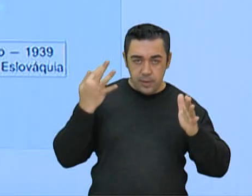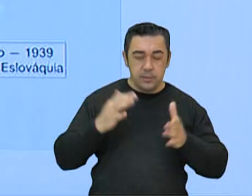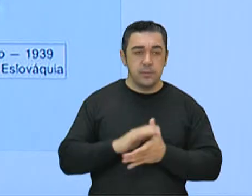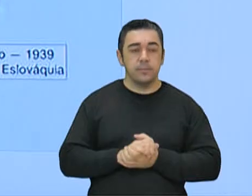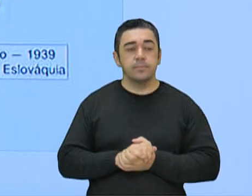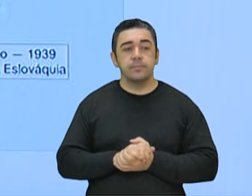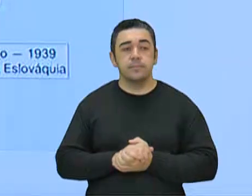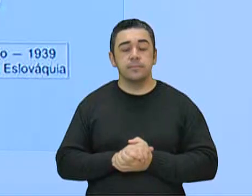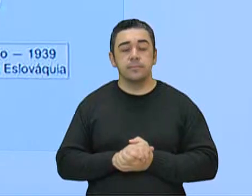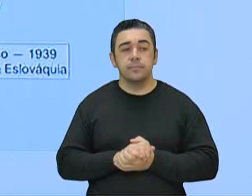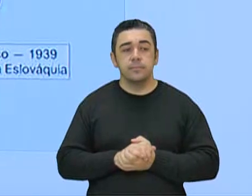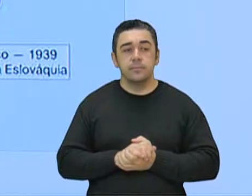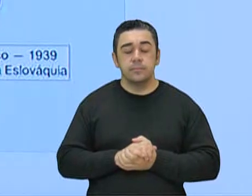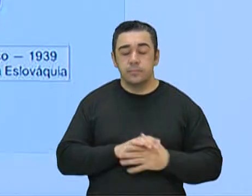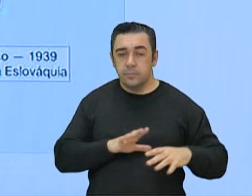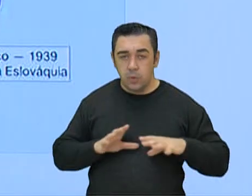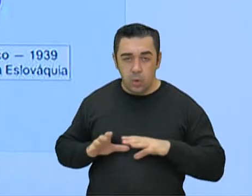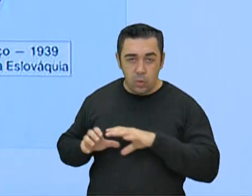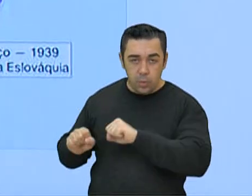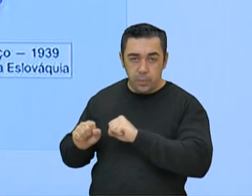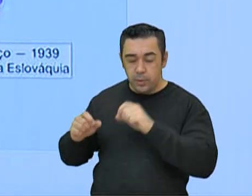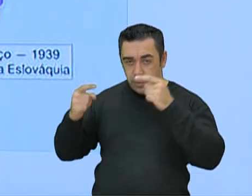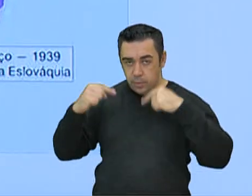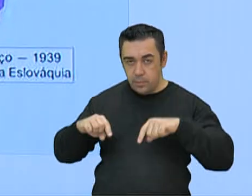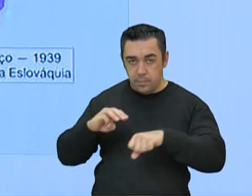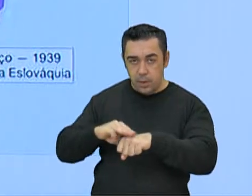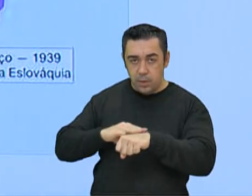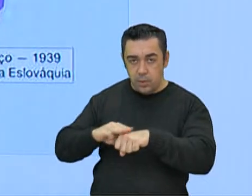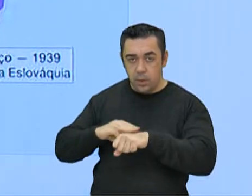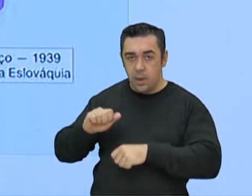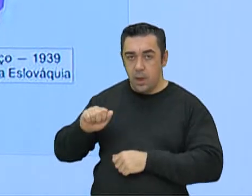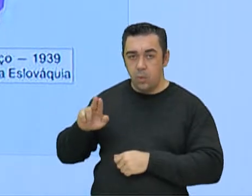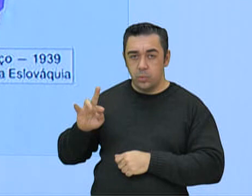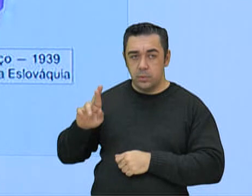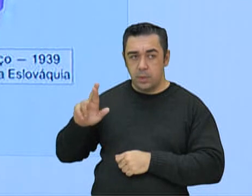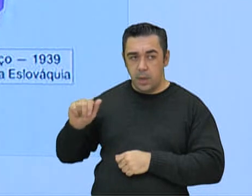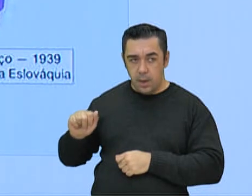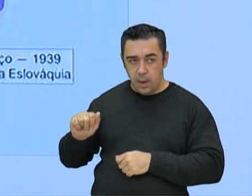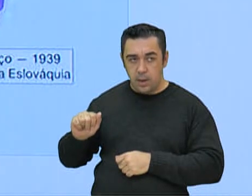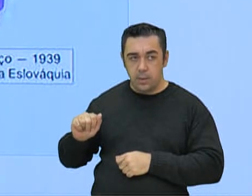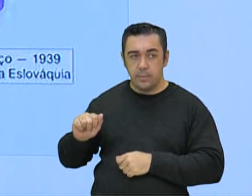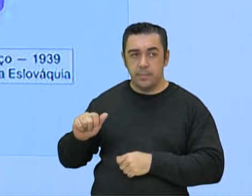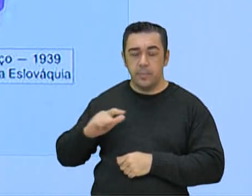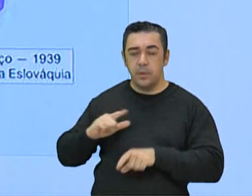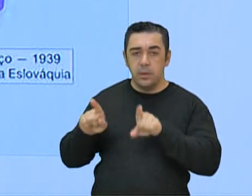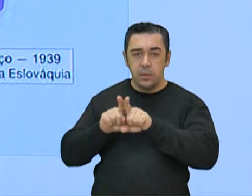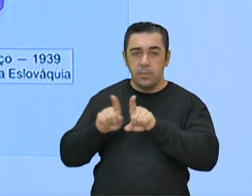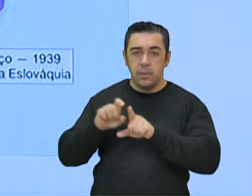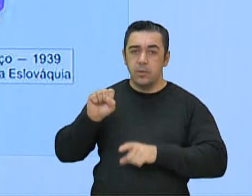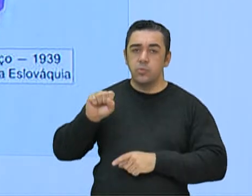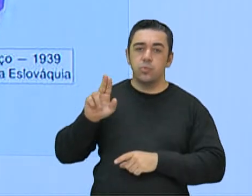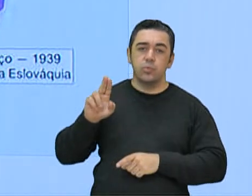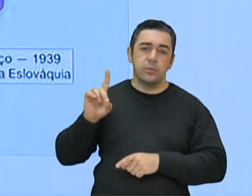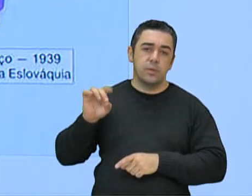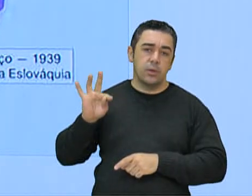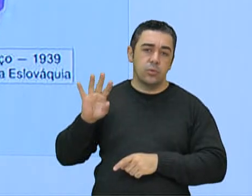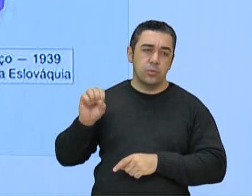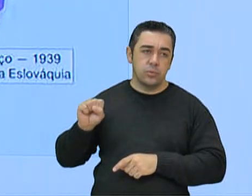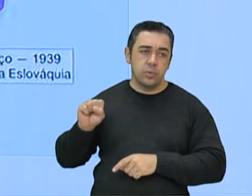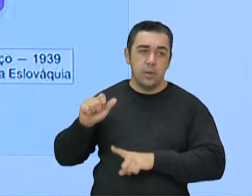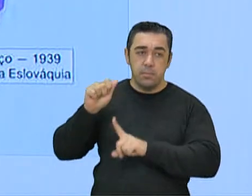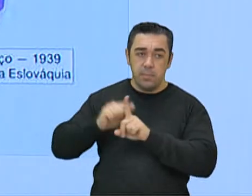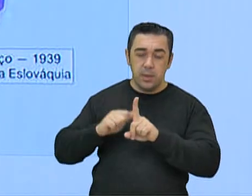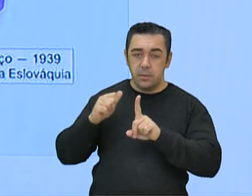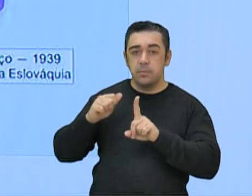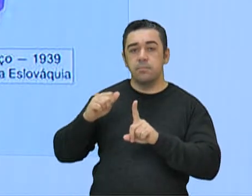Você tem ainda aqui a ocupação da Áustria e a ocupação dos Sudetos, aqui em cinza. E em março